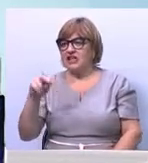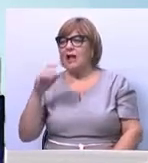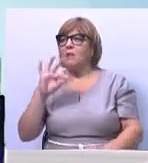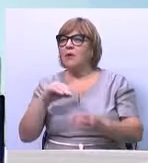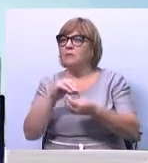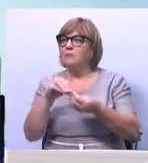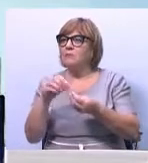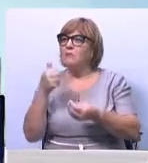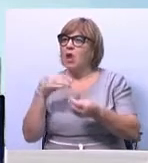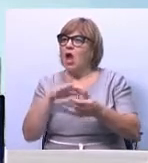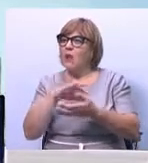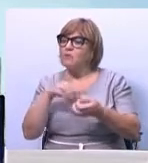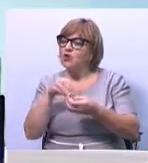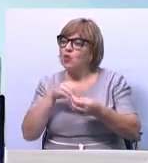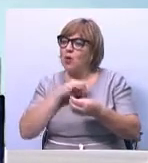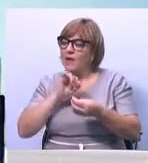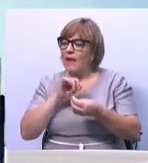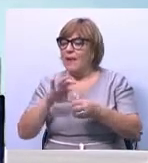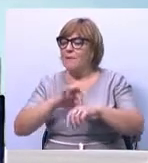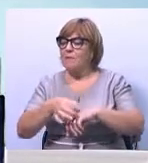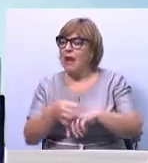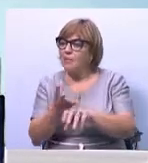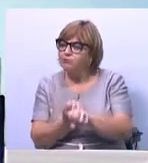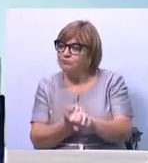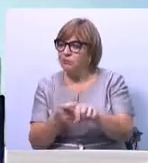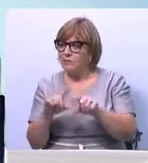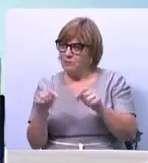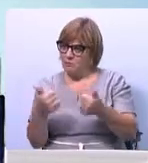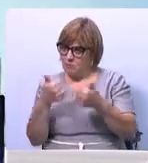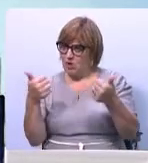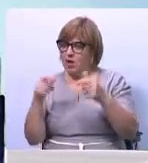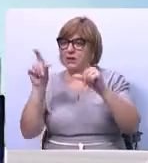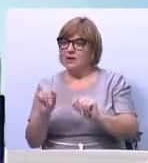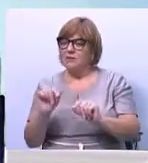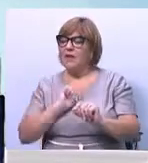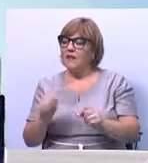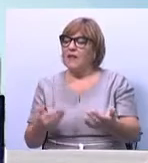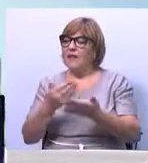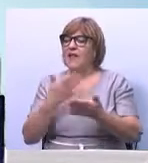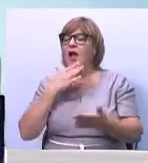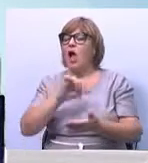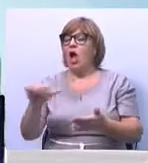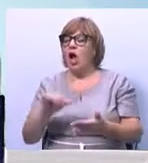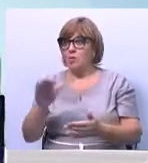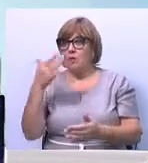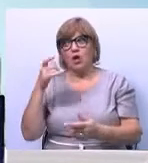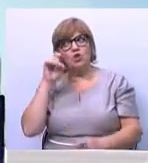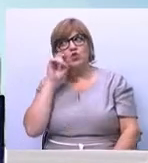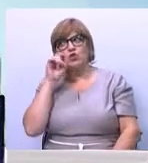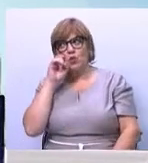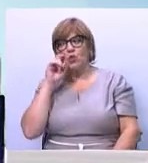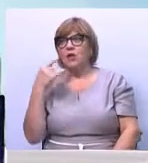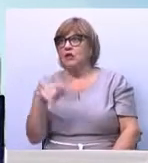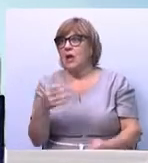essencial através da nossa pele, pela absorção, mas também para permitir que os óleos essenciais sejam seguros, porque eles são